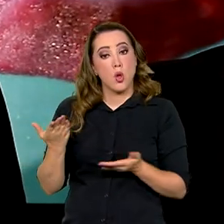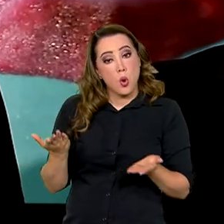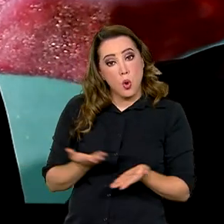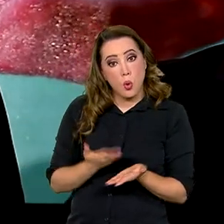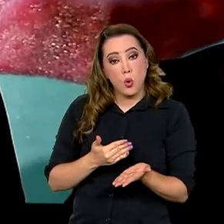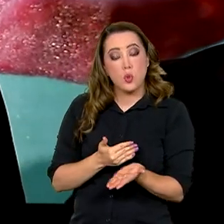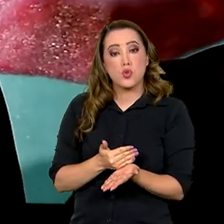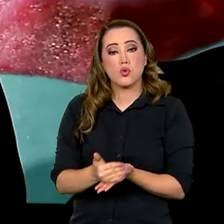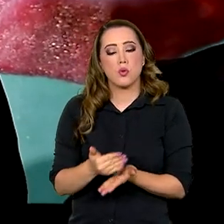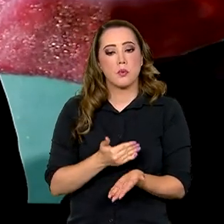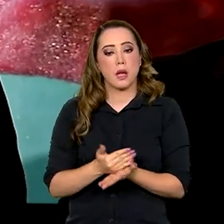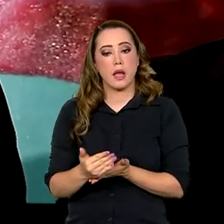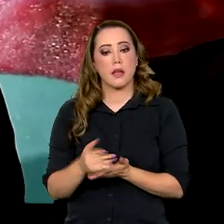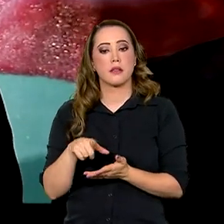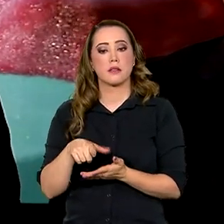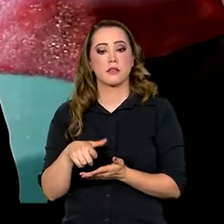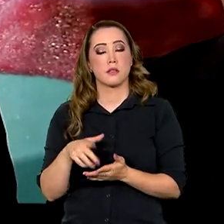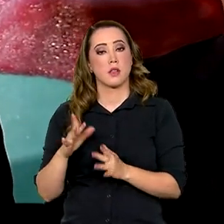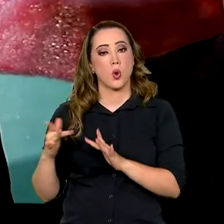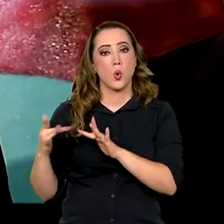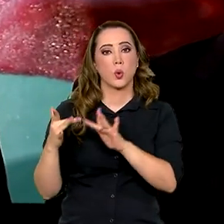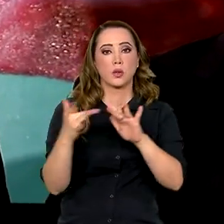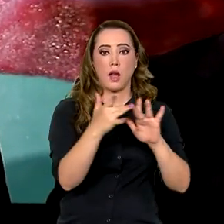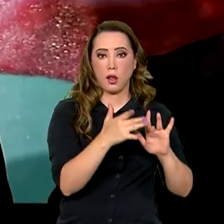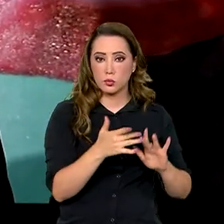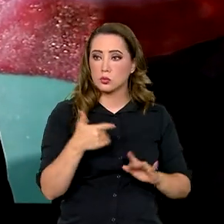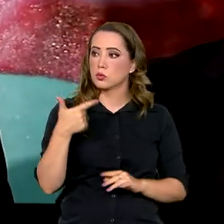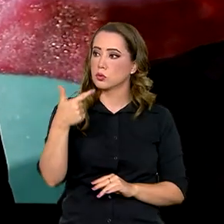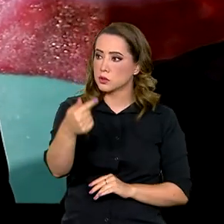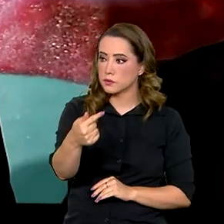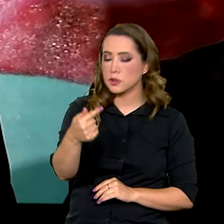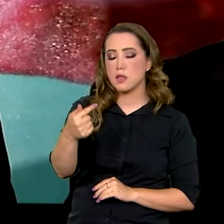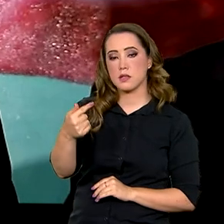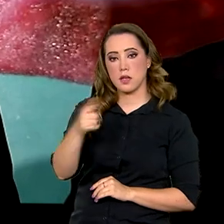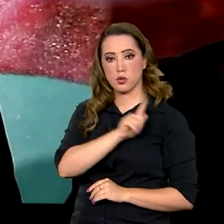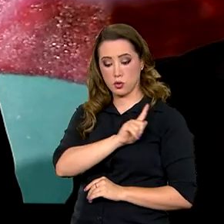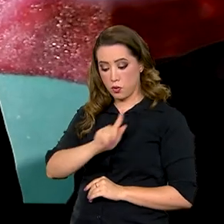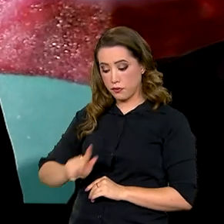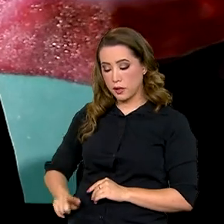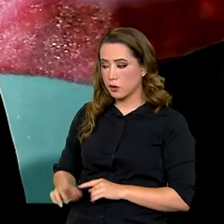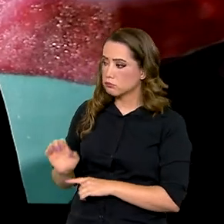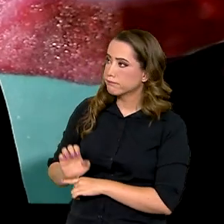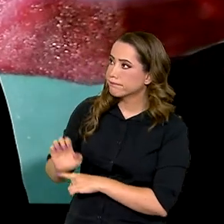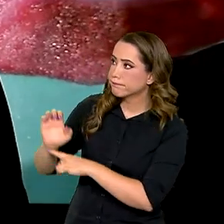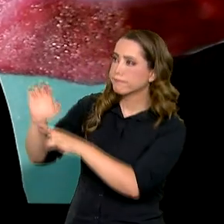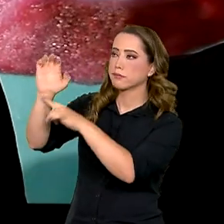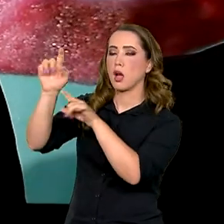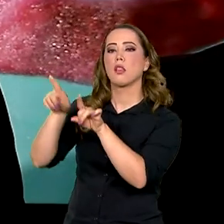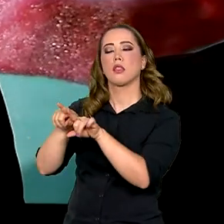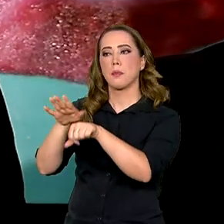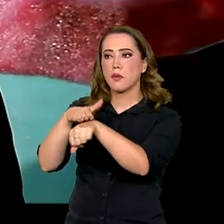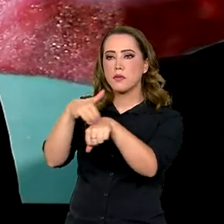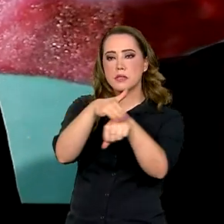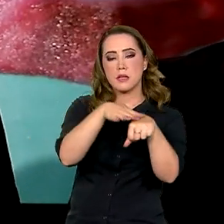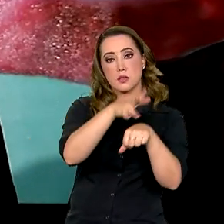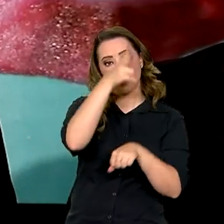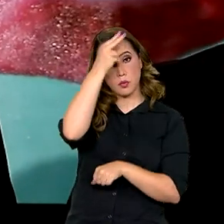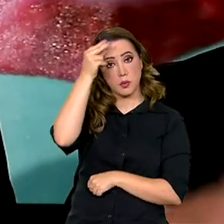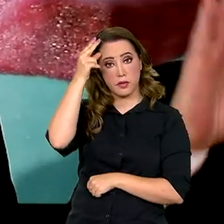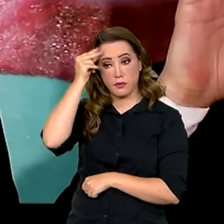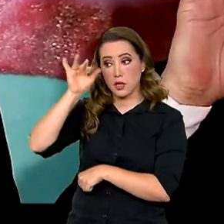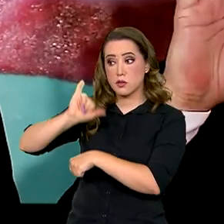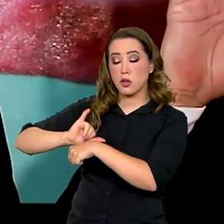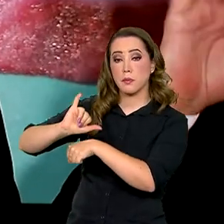para todos os 27 governadores falaremos com todos os prefeitos e prefeitos de